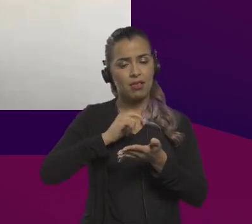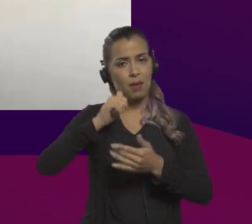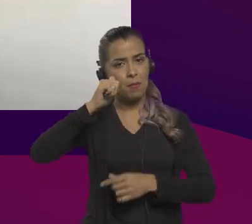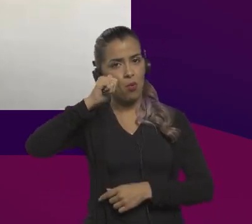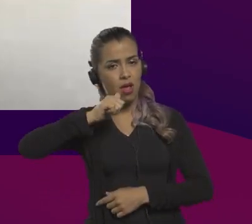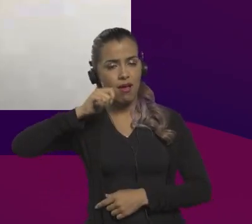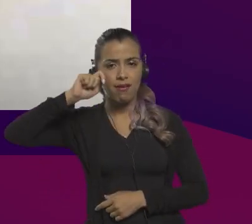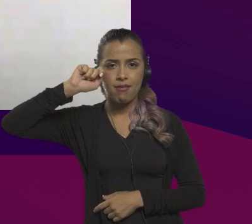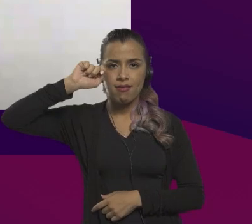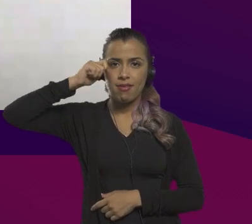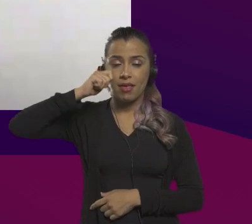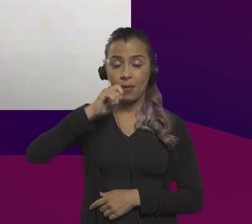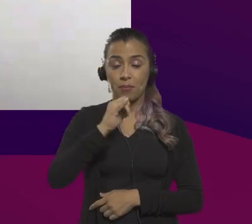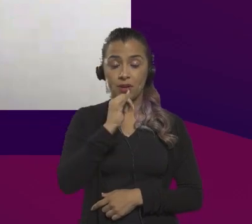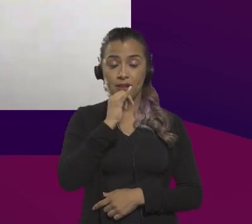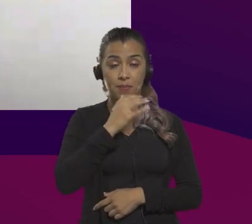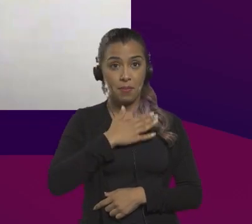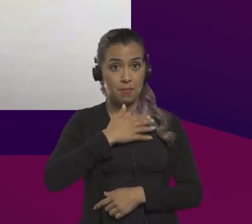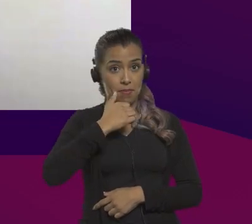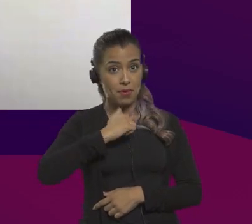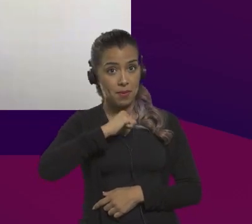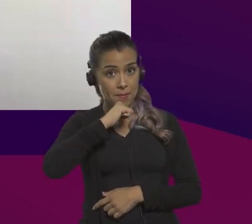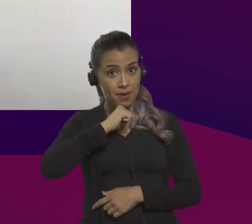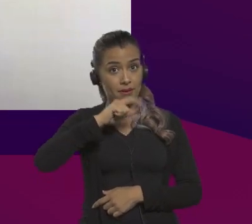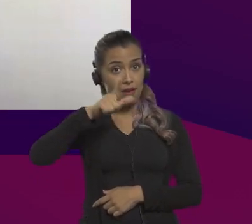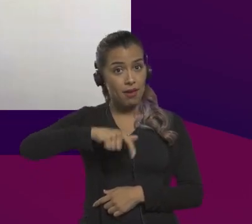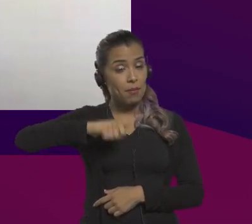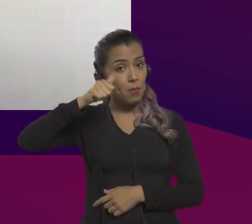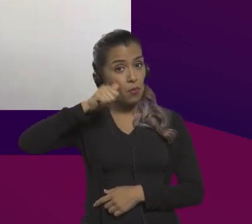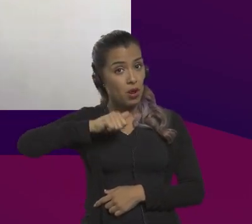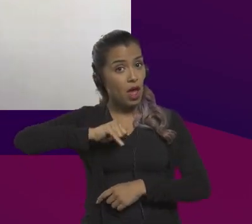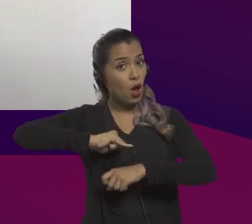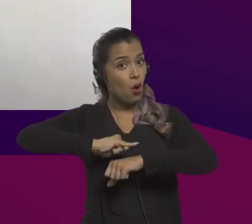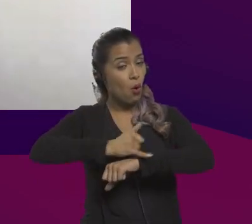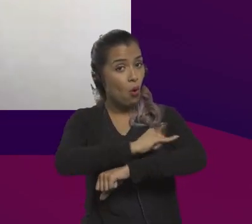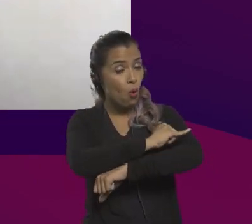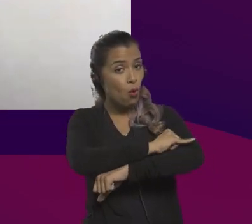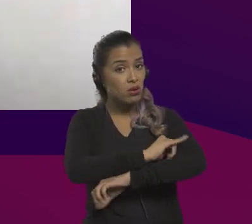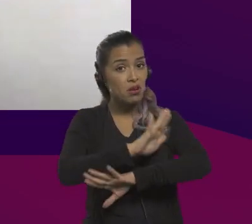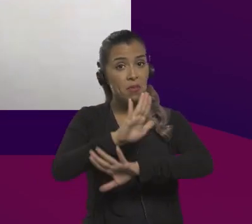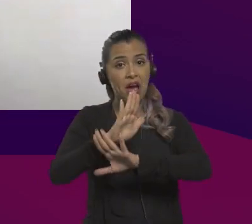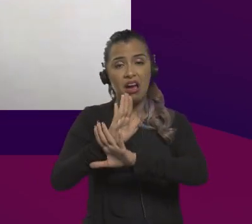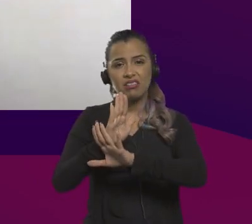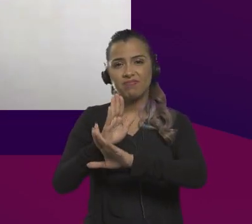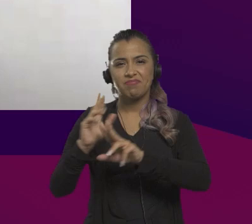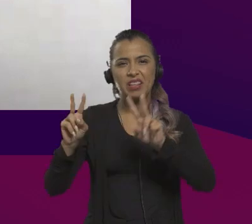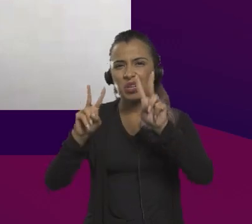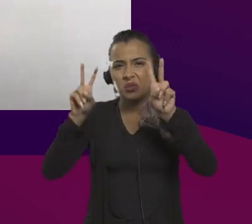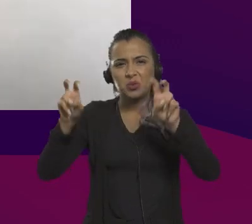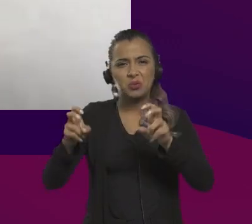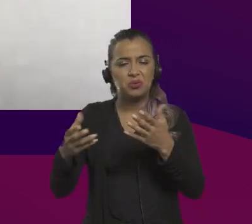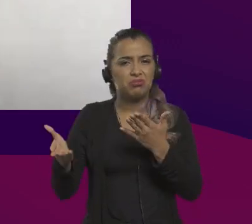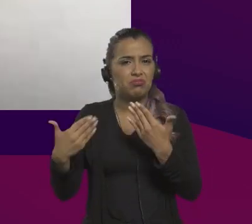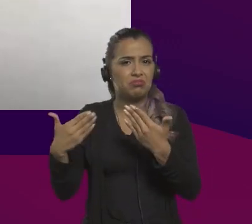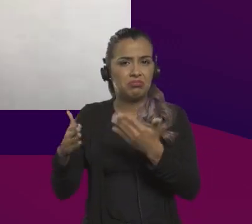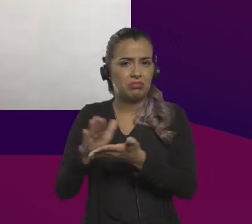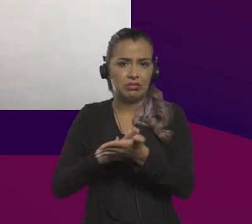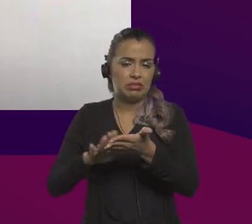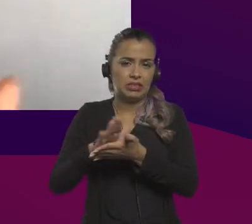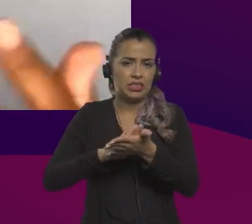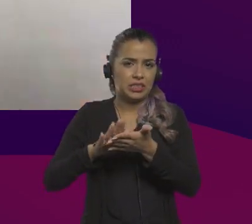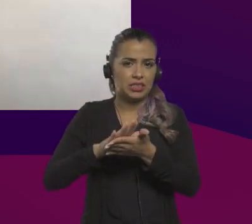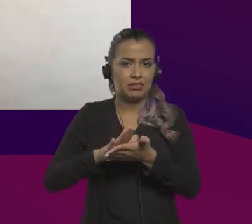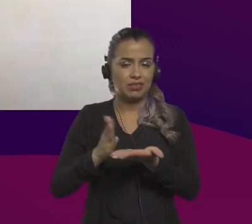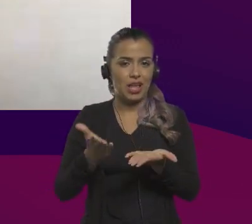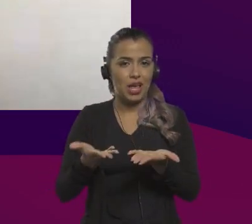negras, minha mãe uma mulher gorda, minha avó uma mulher gorda, mas a gente não se falava, né, sobre isso, e sobre esse amor, não tinha essa ódio,